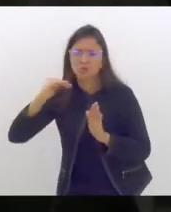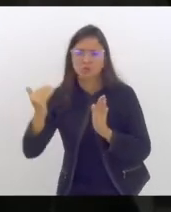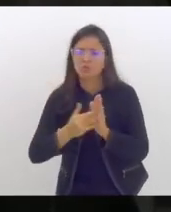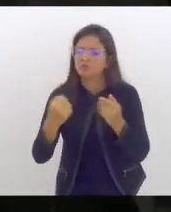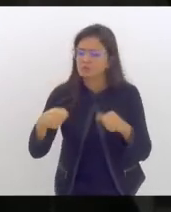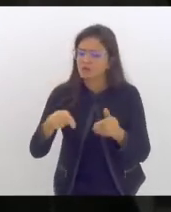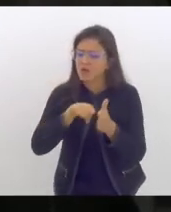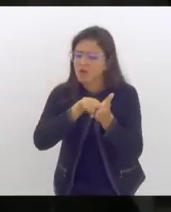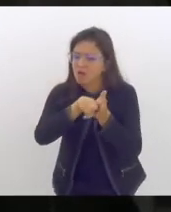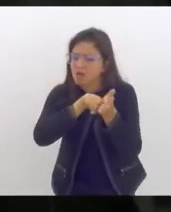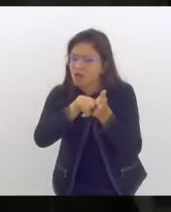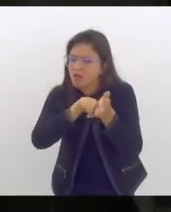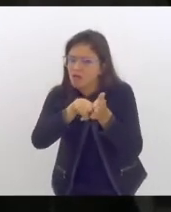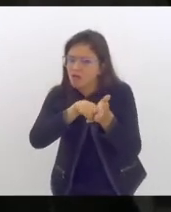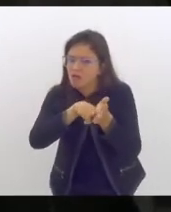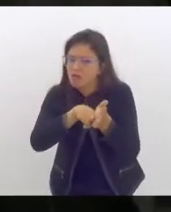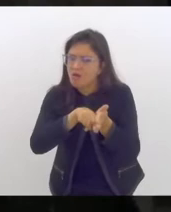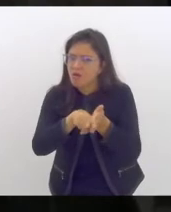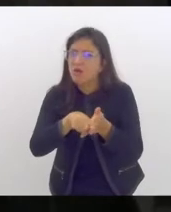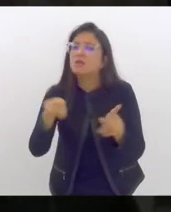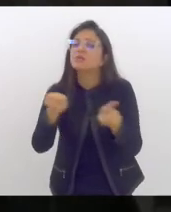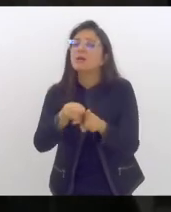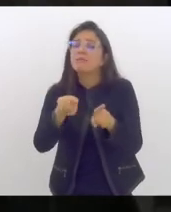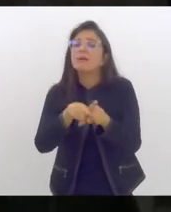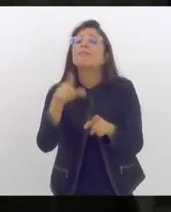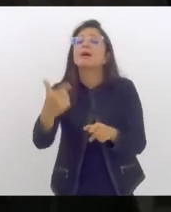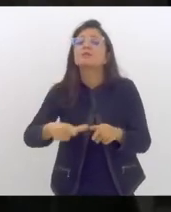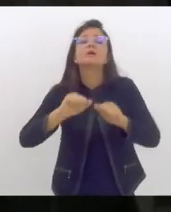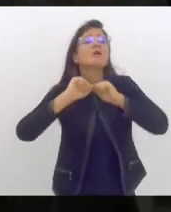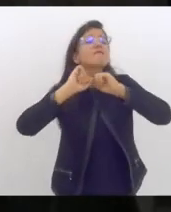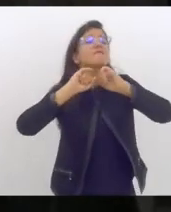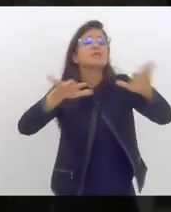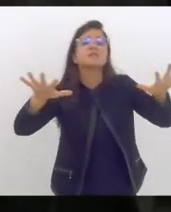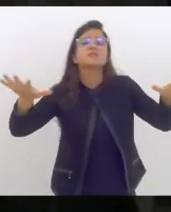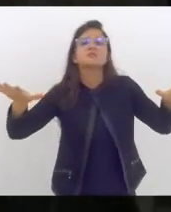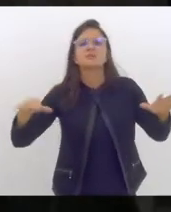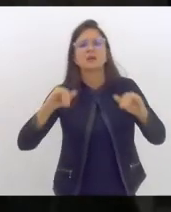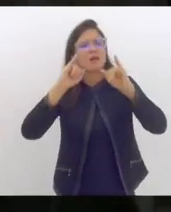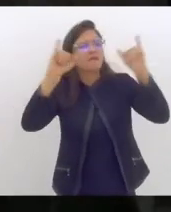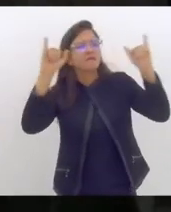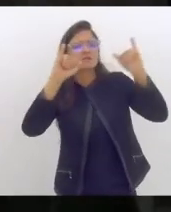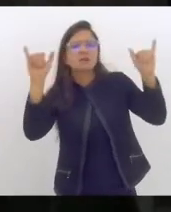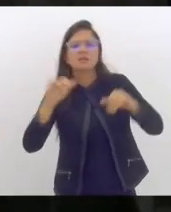apurado e divulgado para que eles cessem.